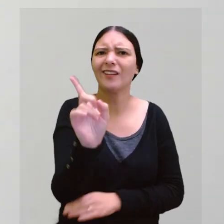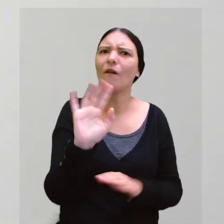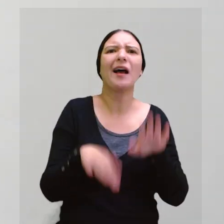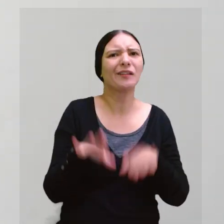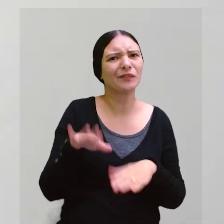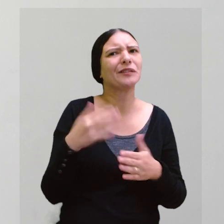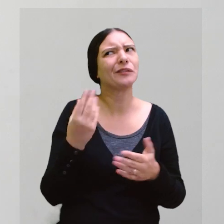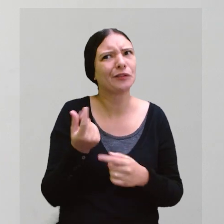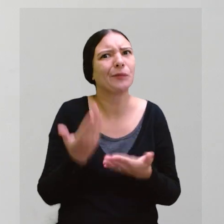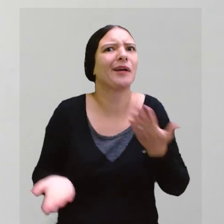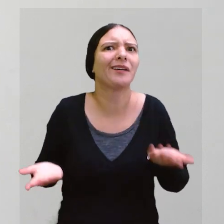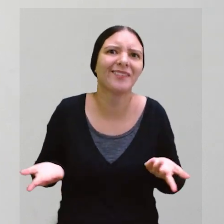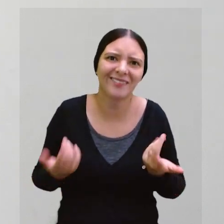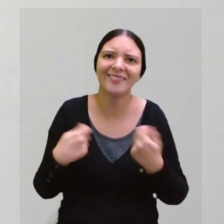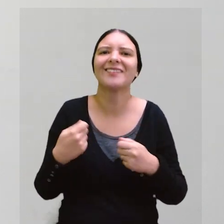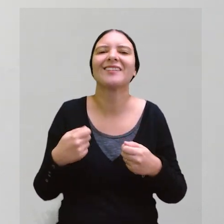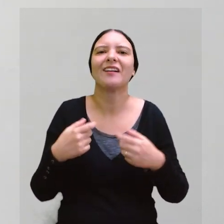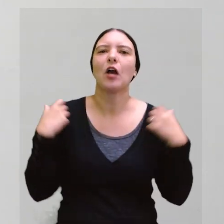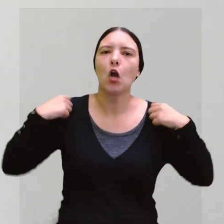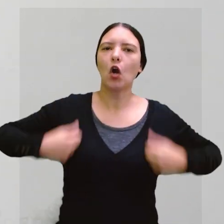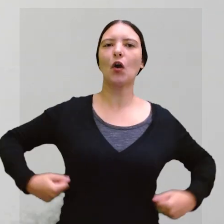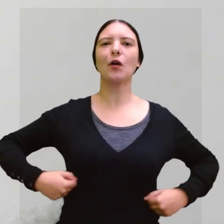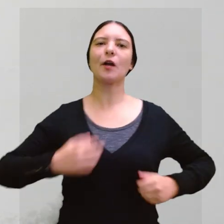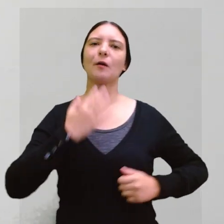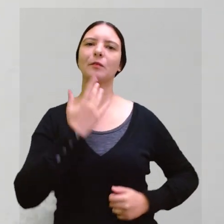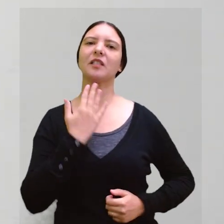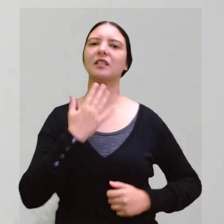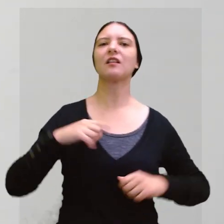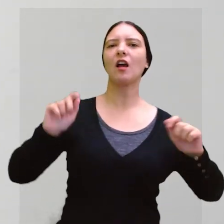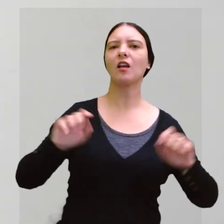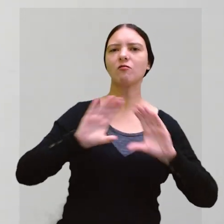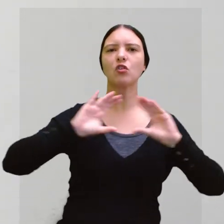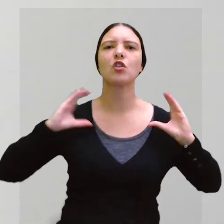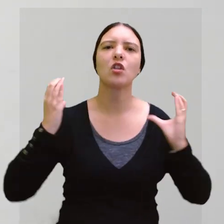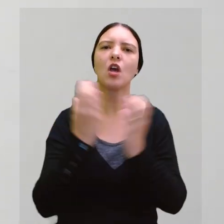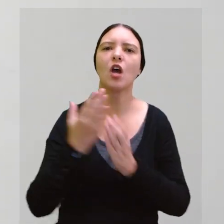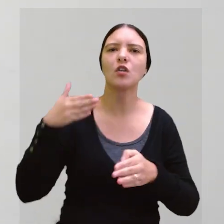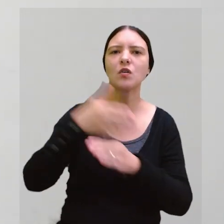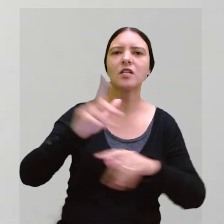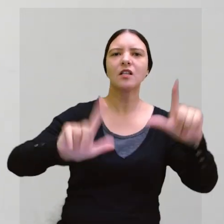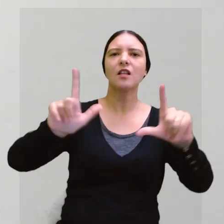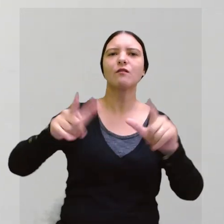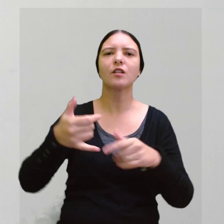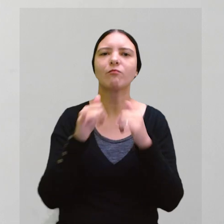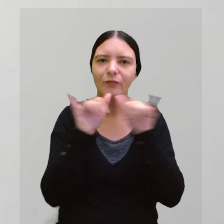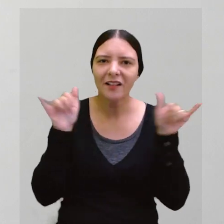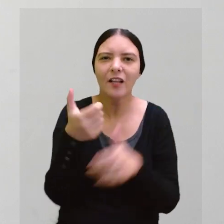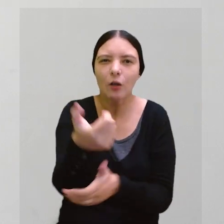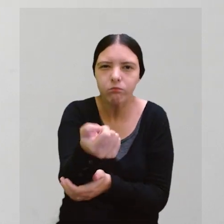perder dinheiro com isso, né? Você vai ter que comprar a camisa do seu time, ir ao estádio, ligar a televisão, gastar pelo menos a energia elétrica